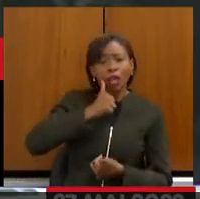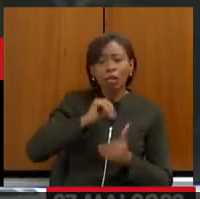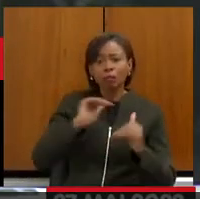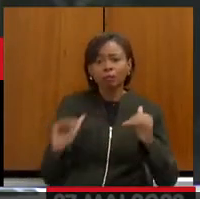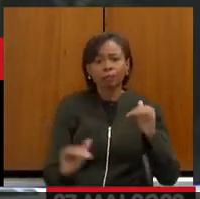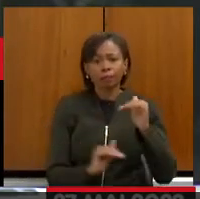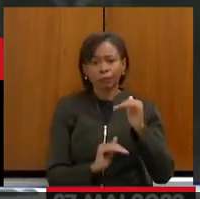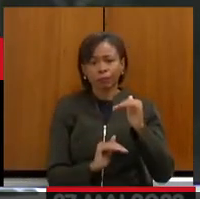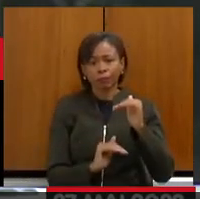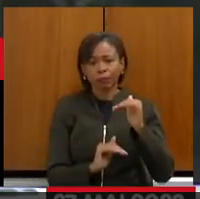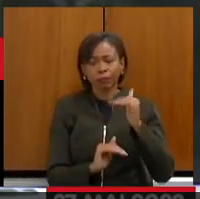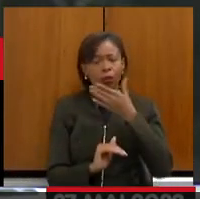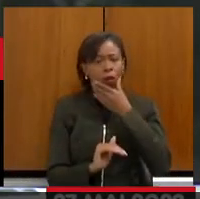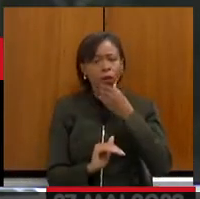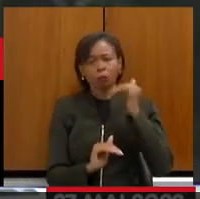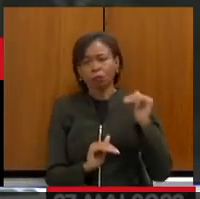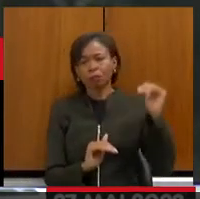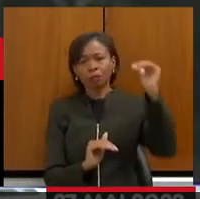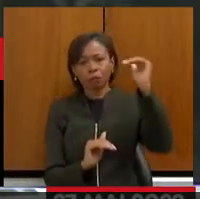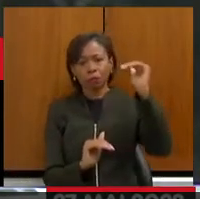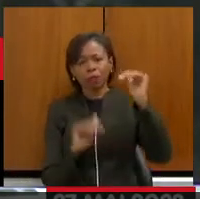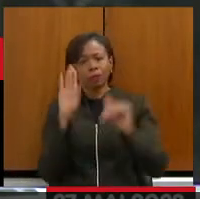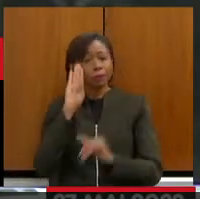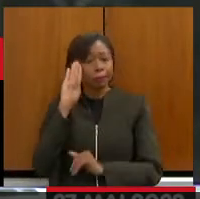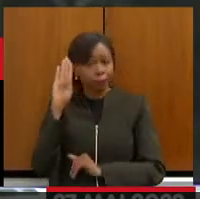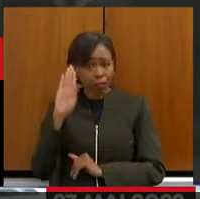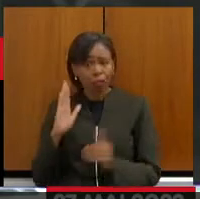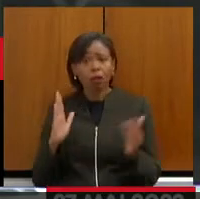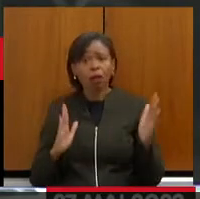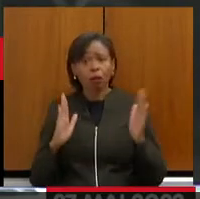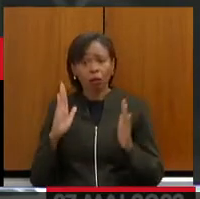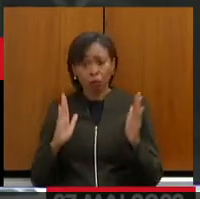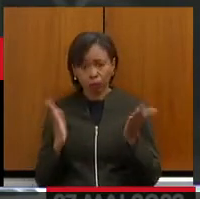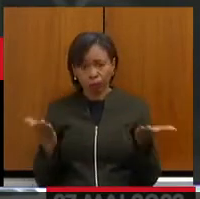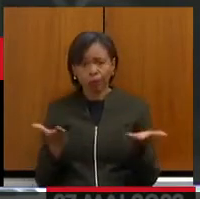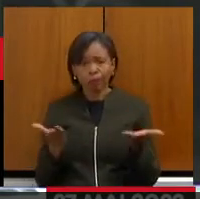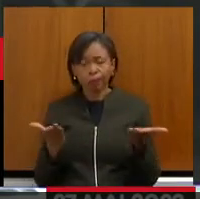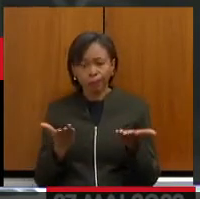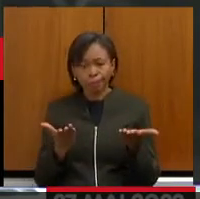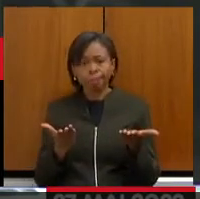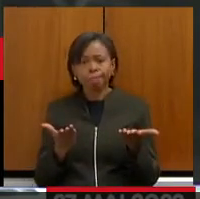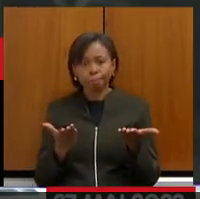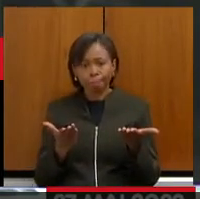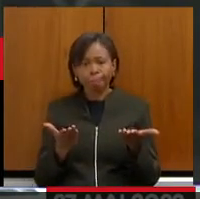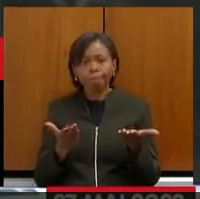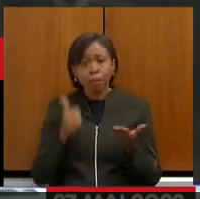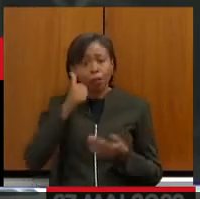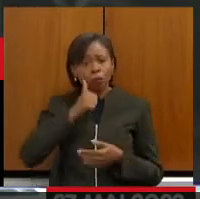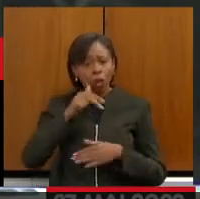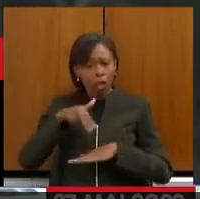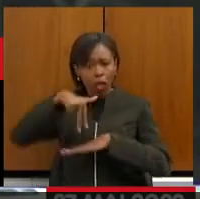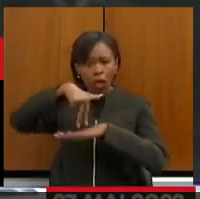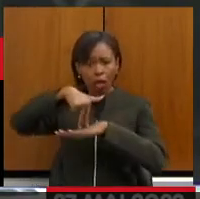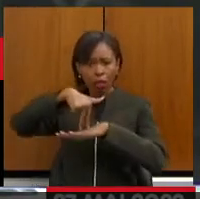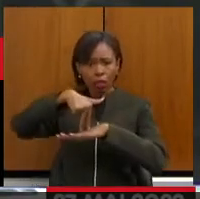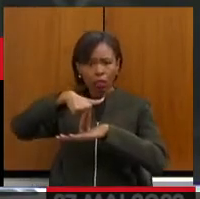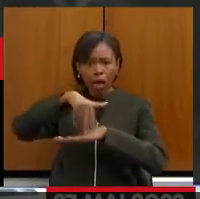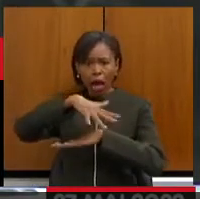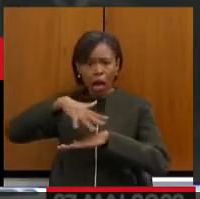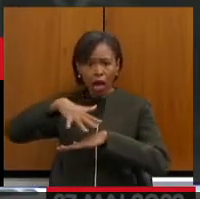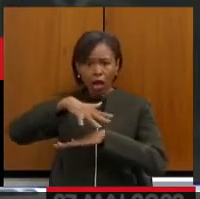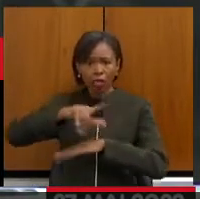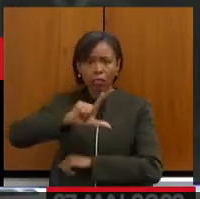inclusive nos dias atuais é inquestionável que a presença de mulheres na literatura